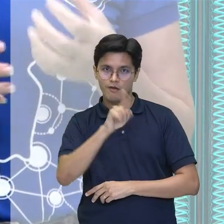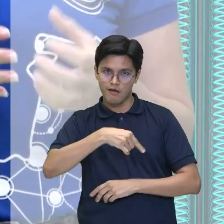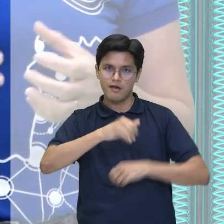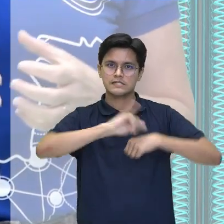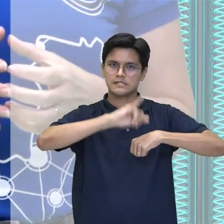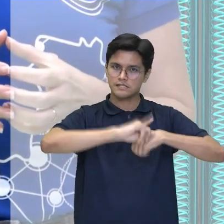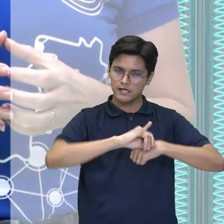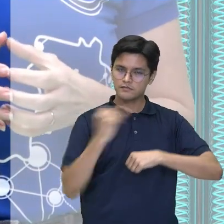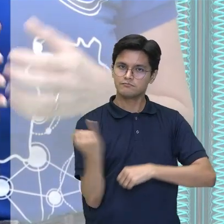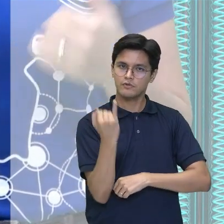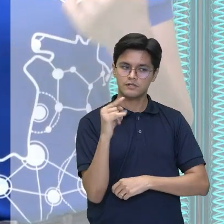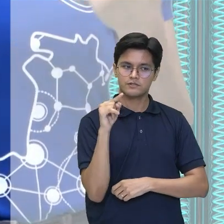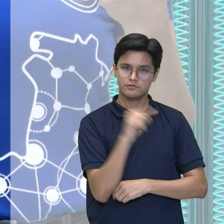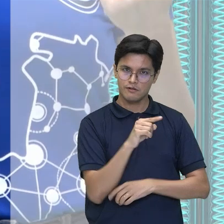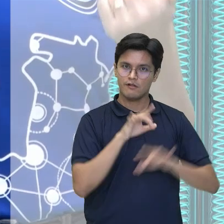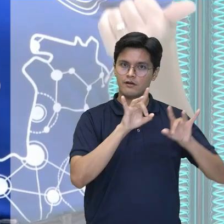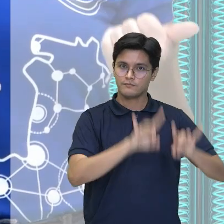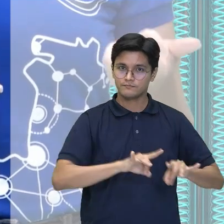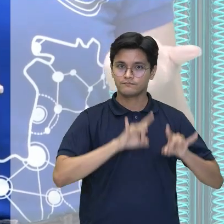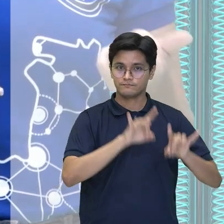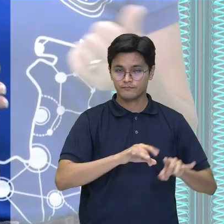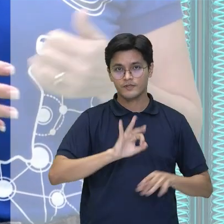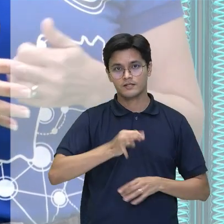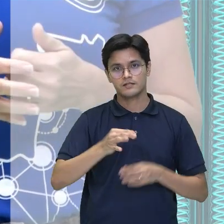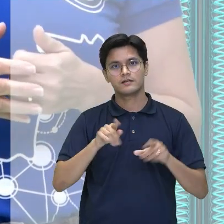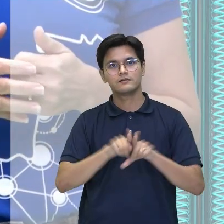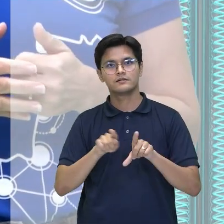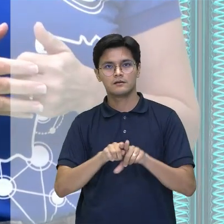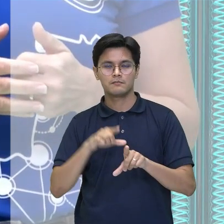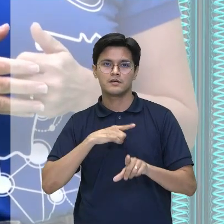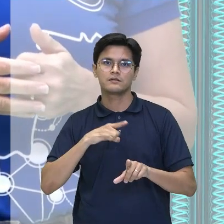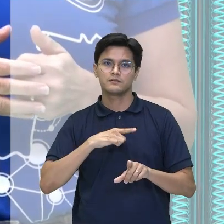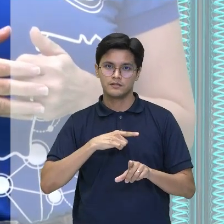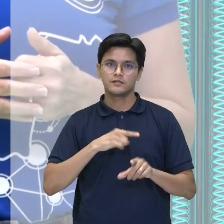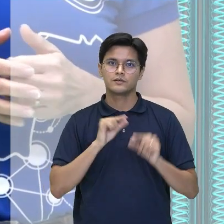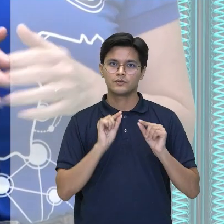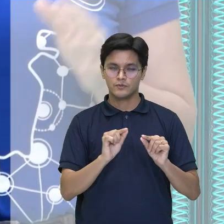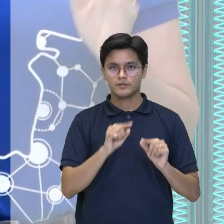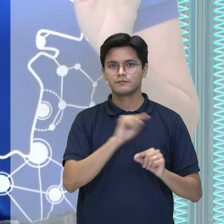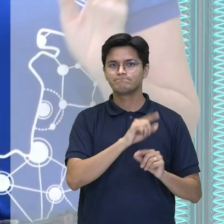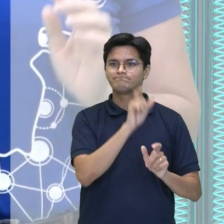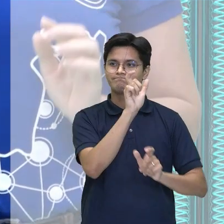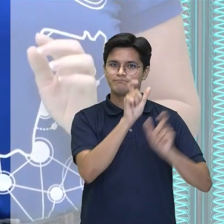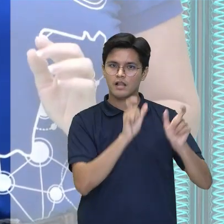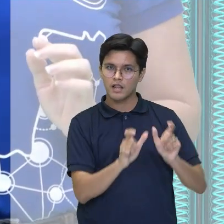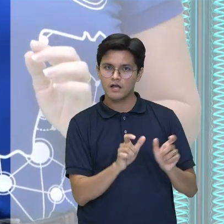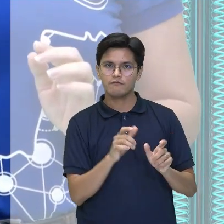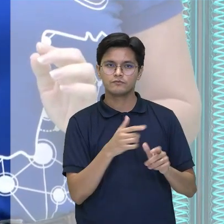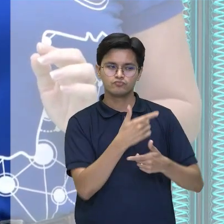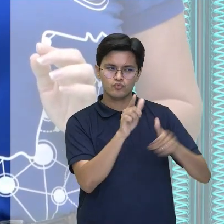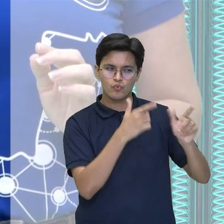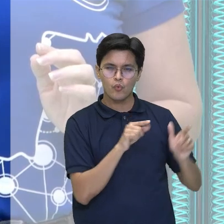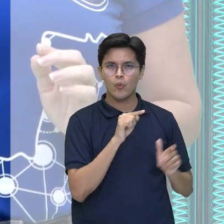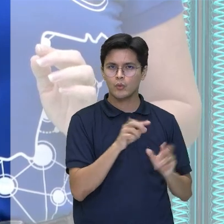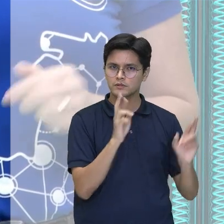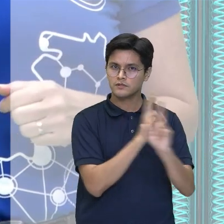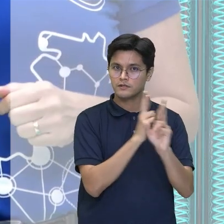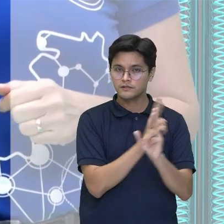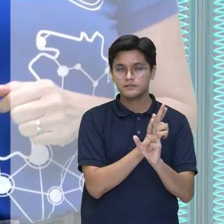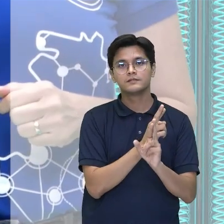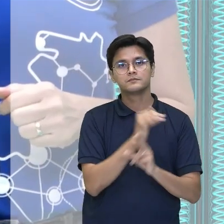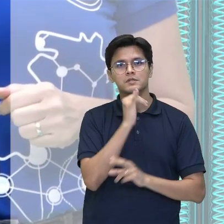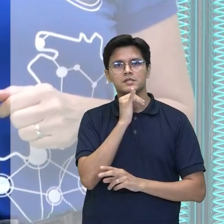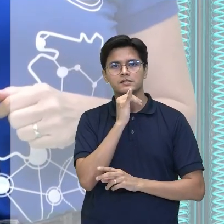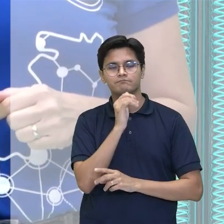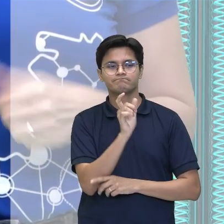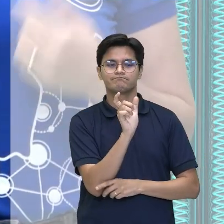Grande Barreira de Corais, que também fica na Austrália, certo? Então, quando você fala a palavra Austrália, o que